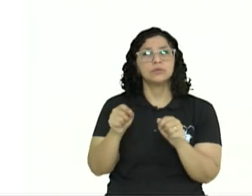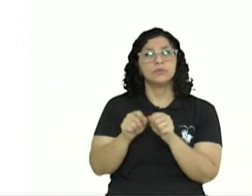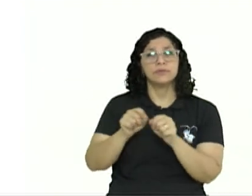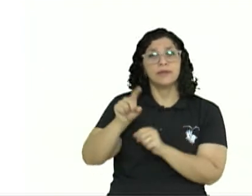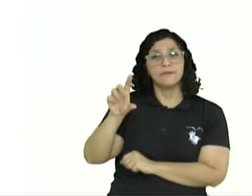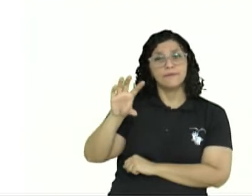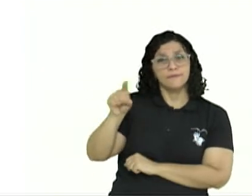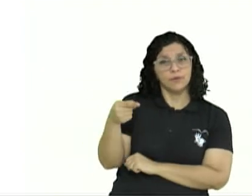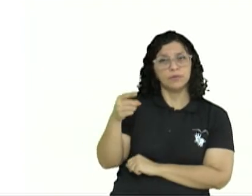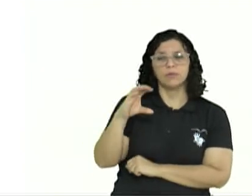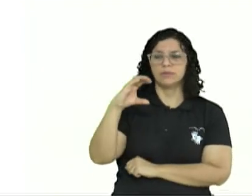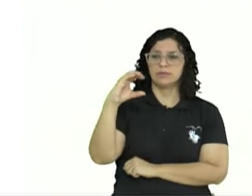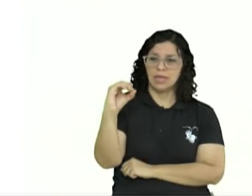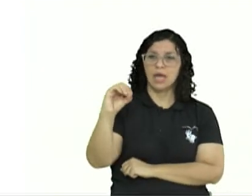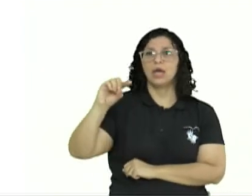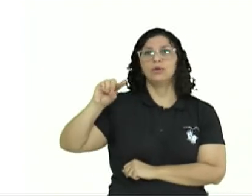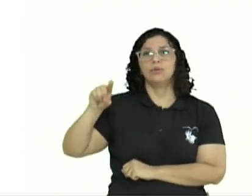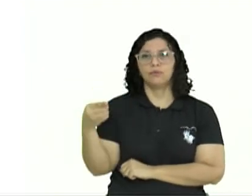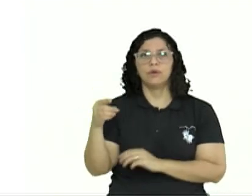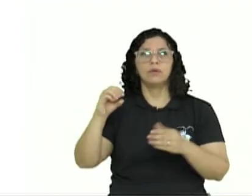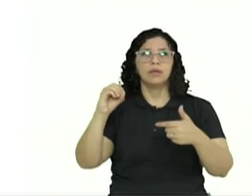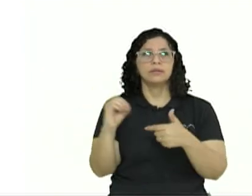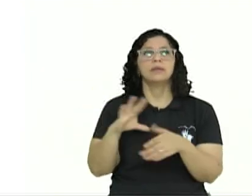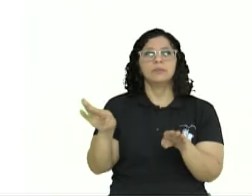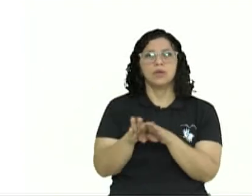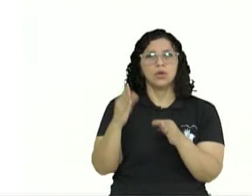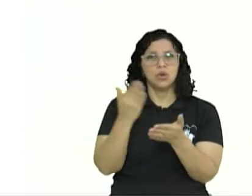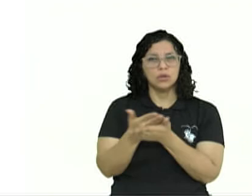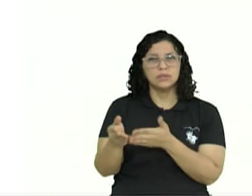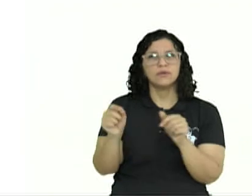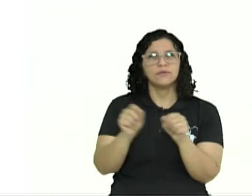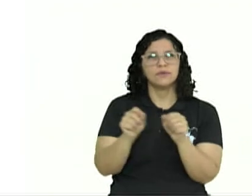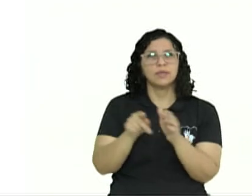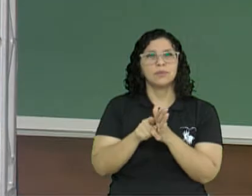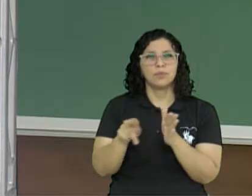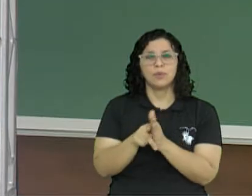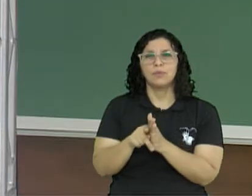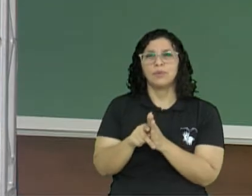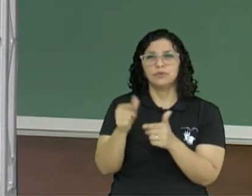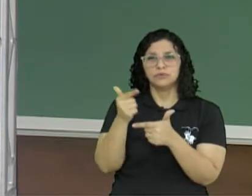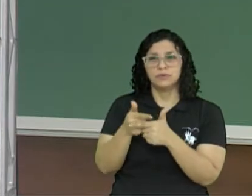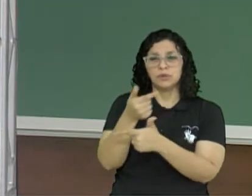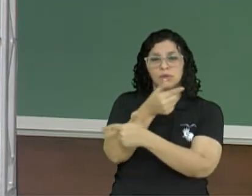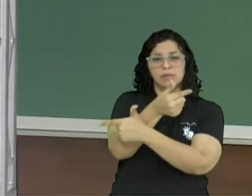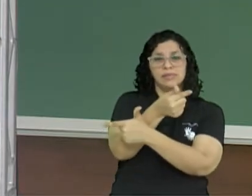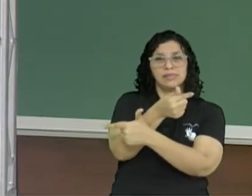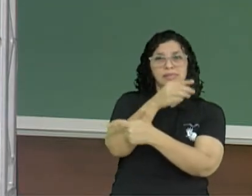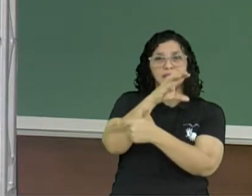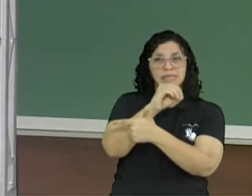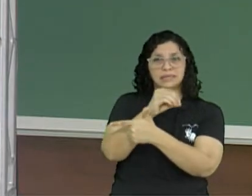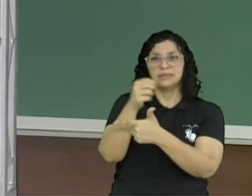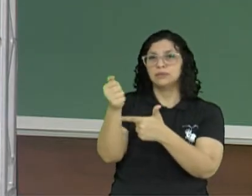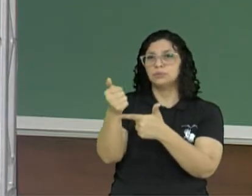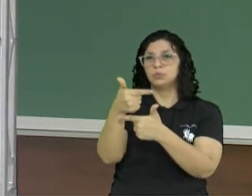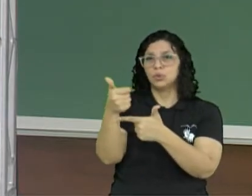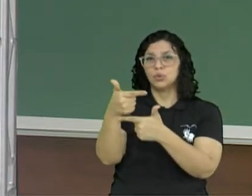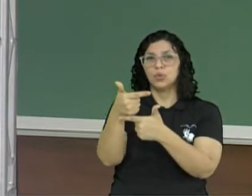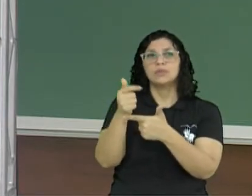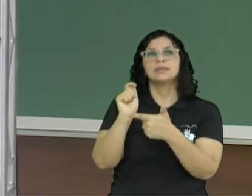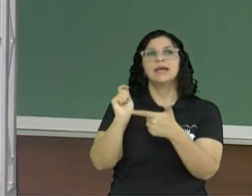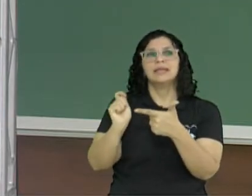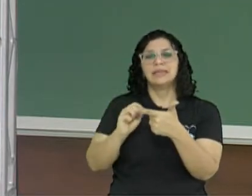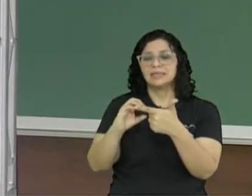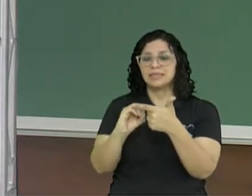eu vou colocar um 0 aqui para começar a fazer a divisão na parte decimal. Então, 70 dividido por 12, ah,